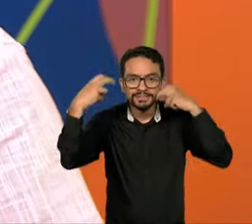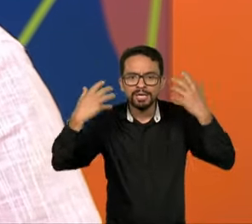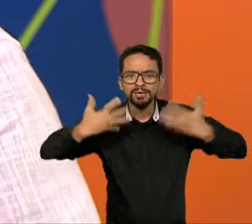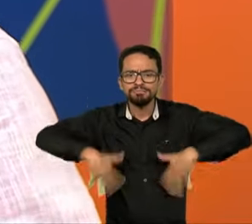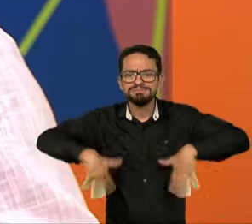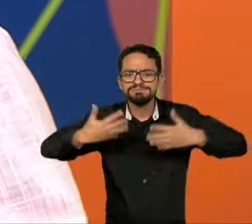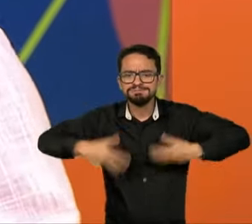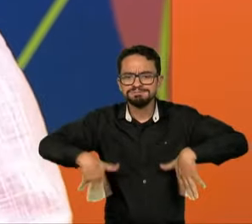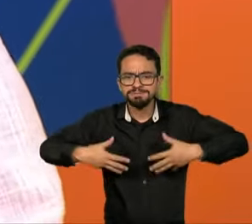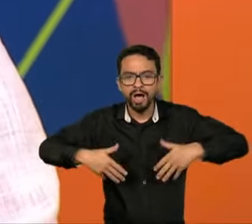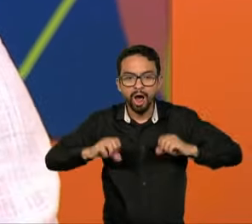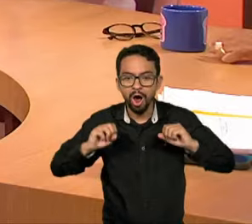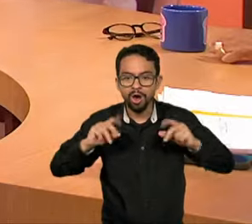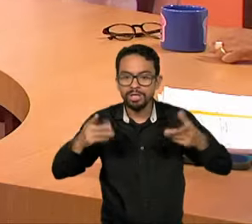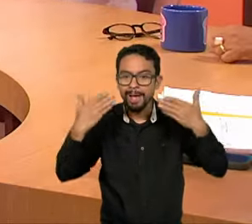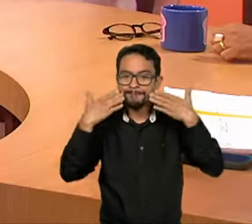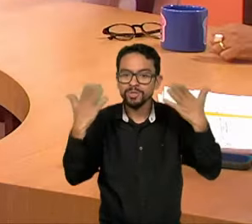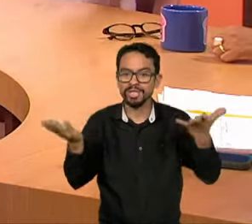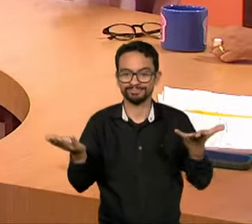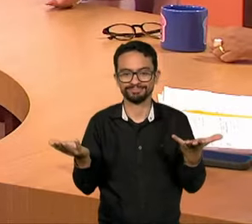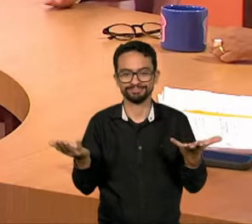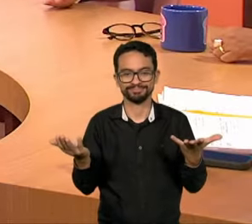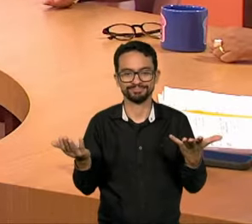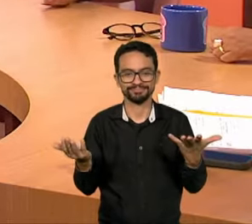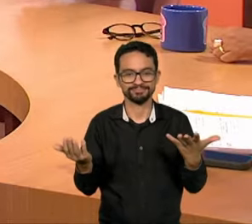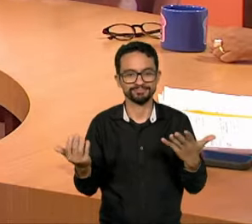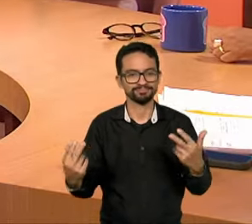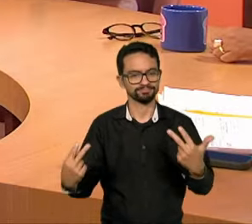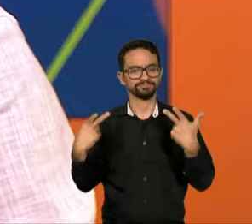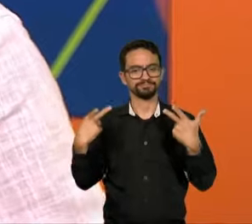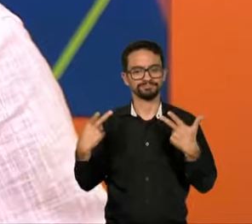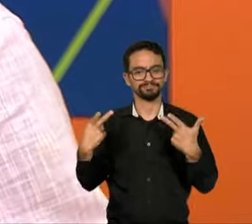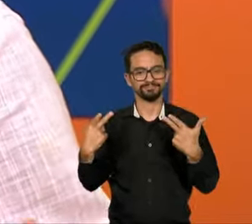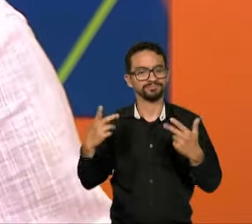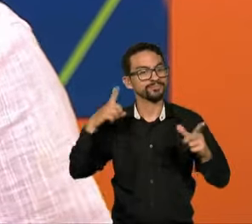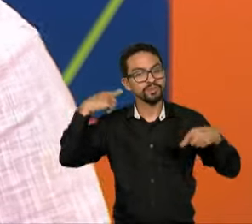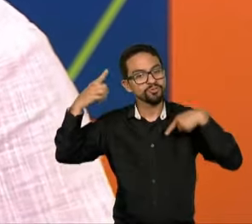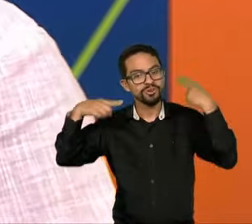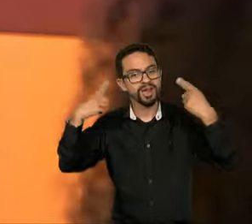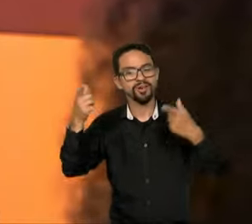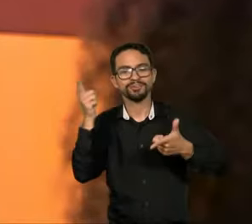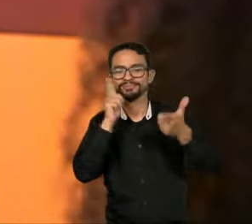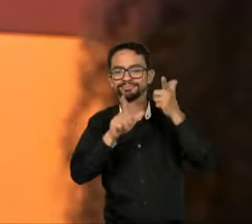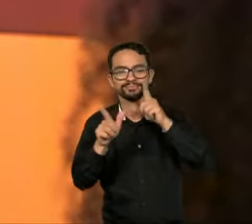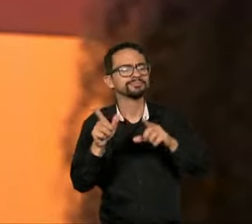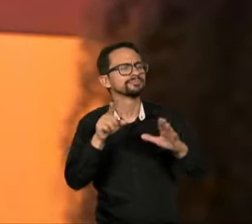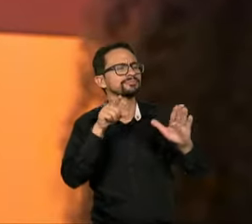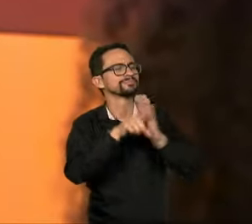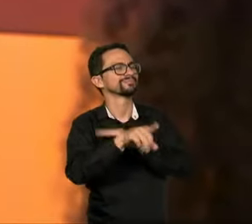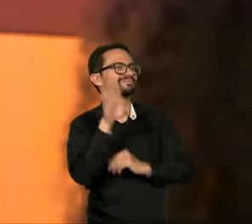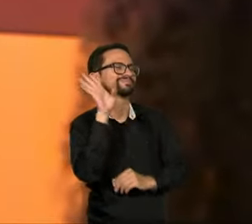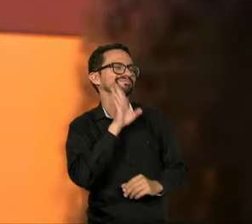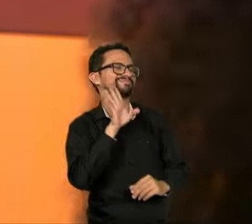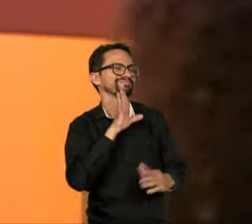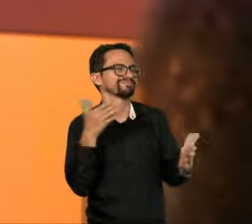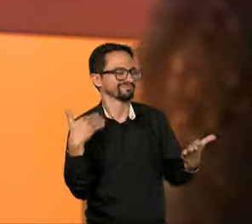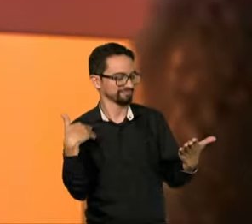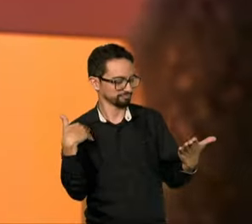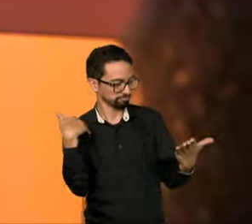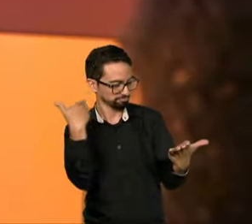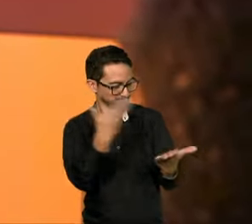lá. Roubou a cena. Exatamente. Lá, uma maluquice. E a maluquice deu certo. Mas sabe o que eu acho mais barato, Léo? Que até hoje